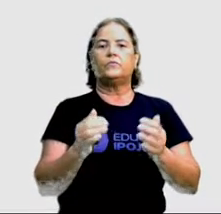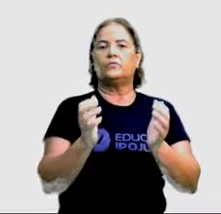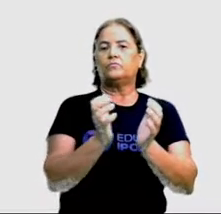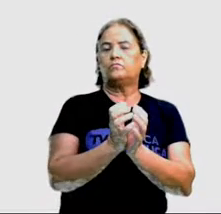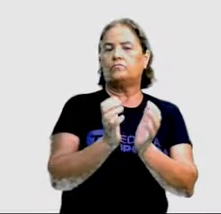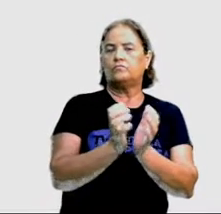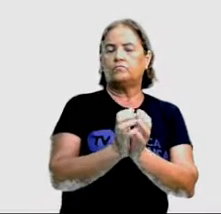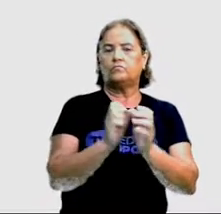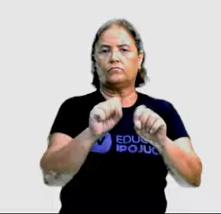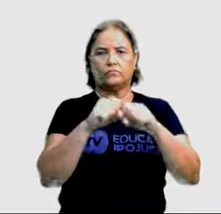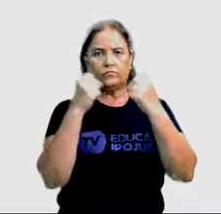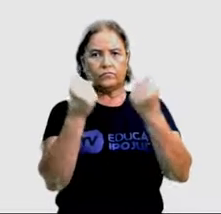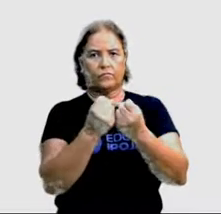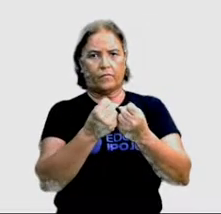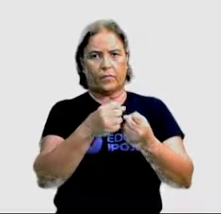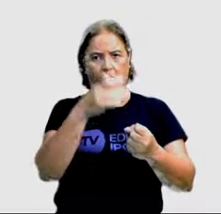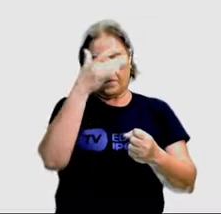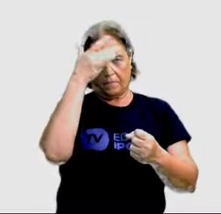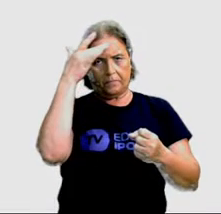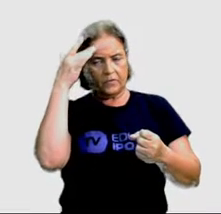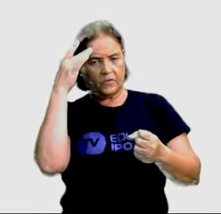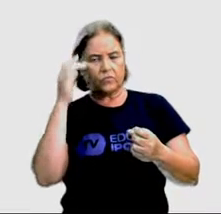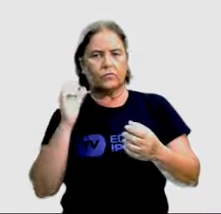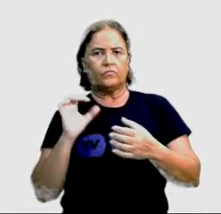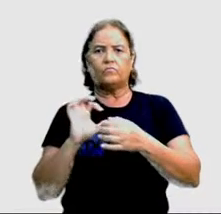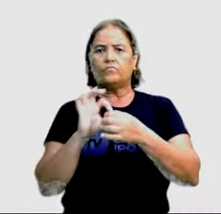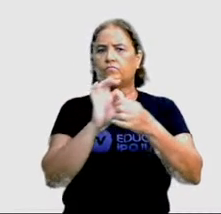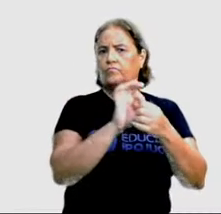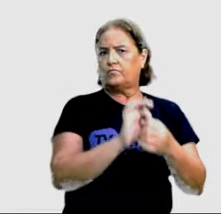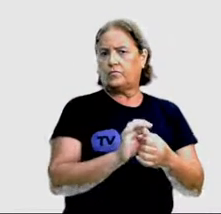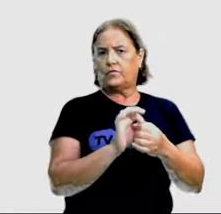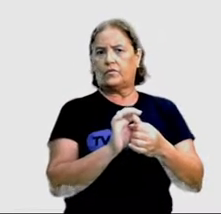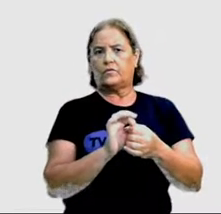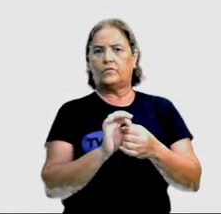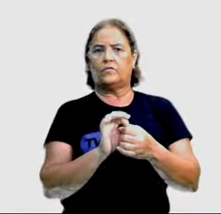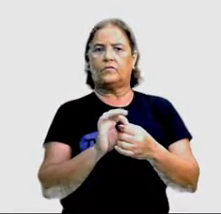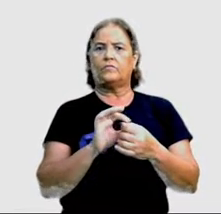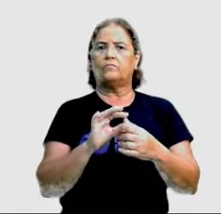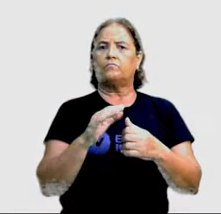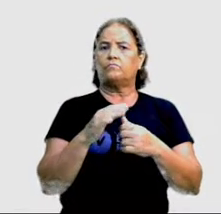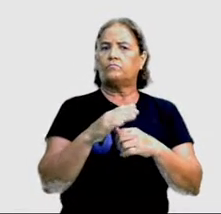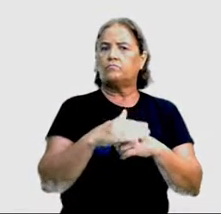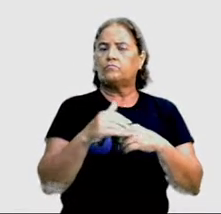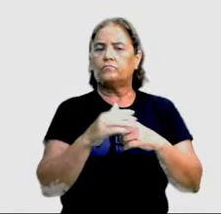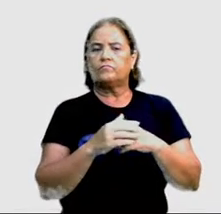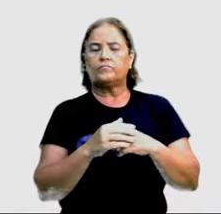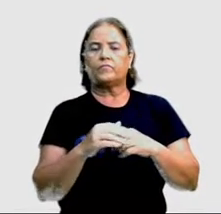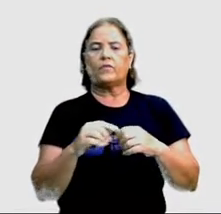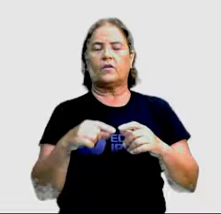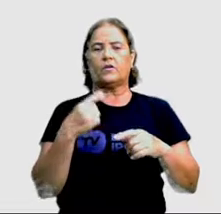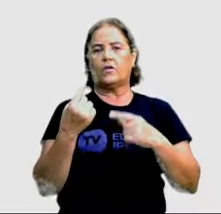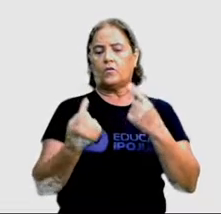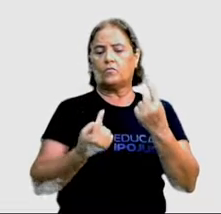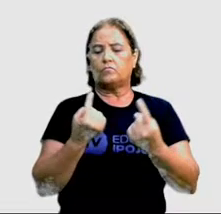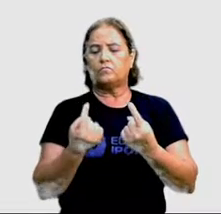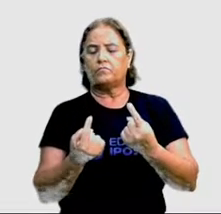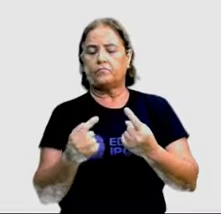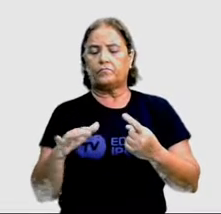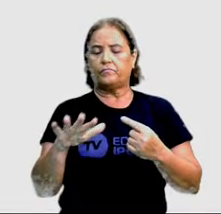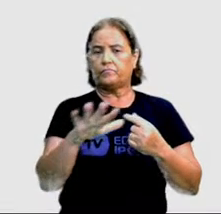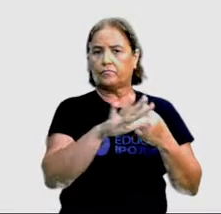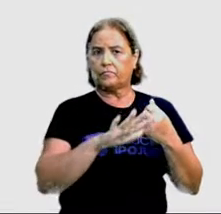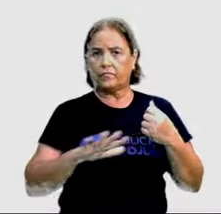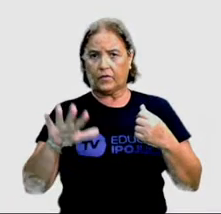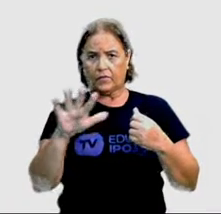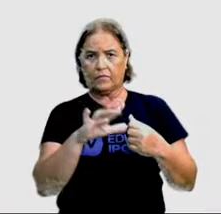de pessoas unidas por laços afetivos, que geralmente compartilham o mesmo espaço e